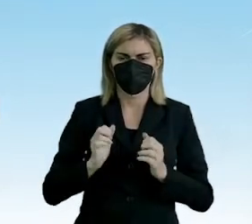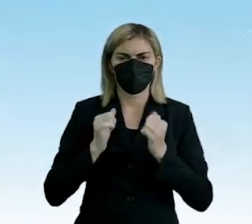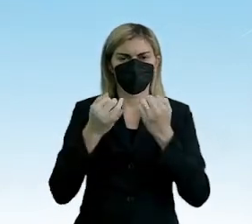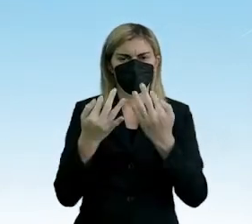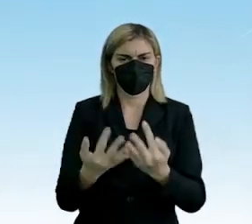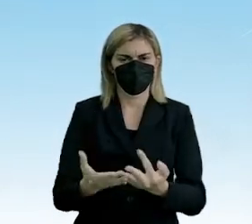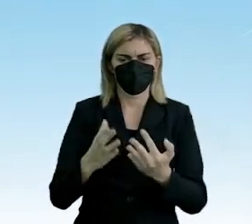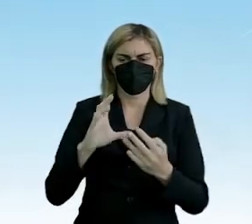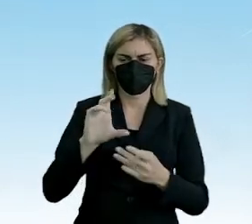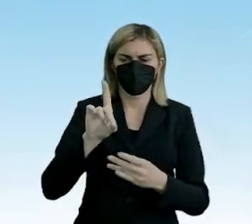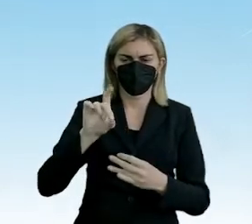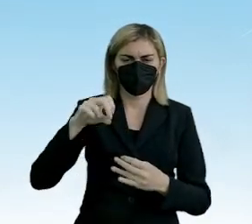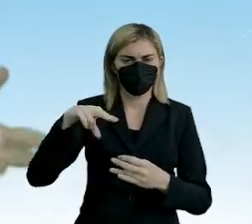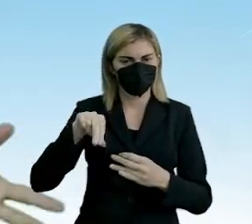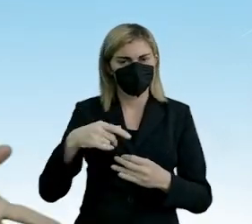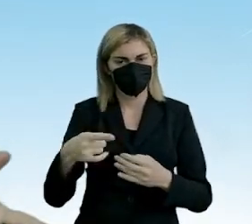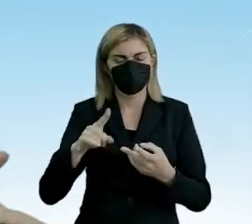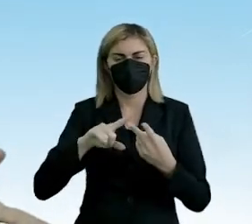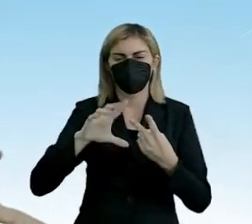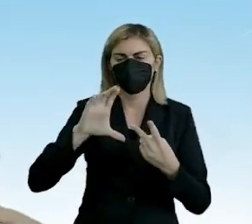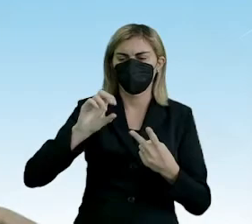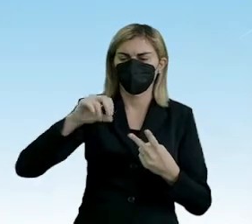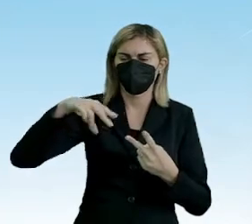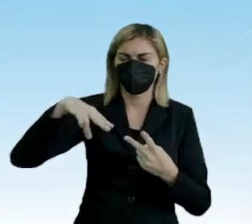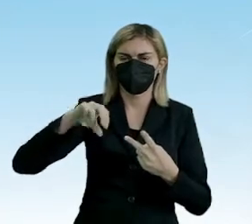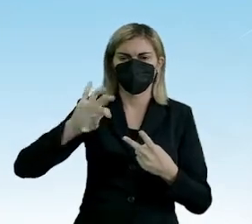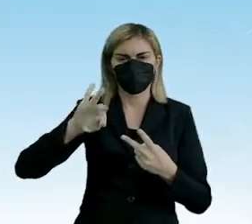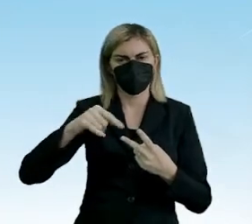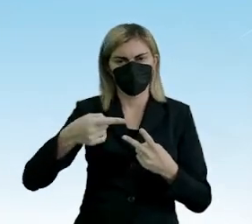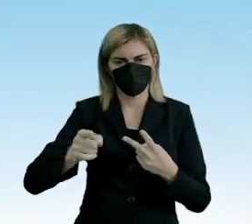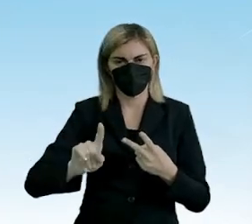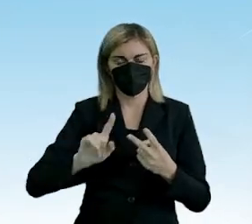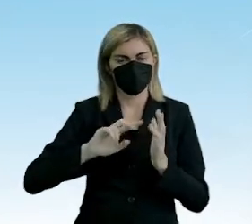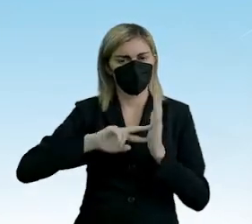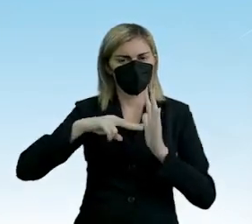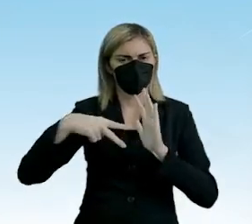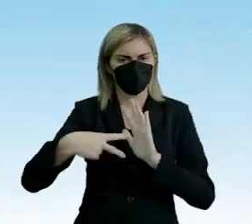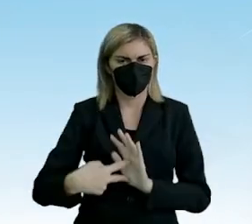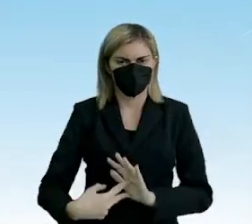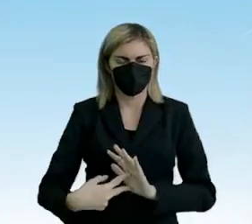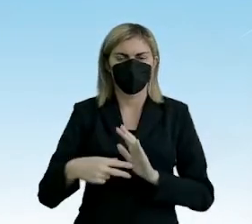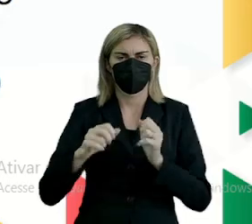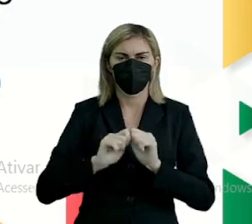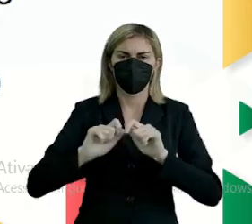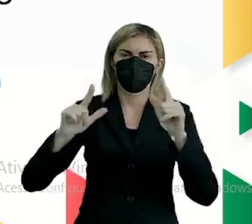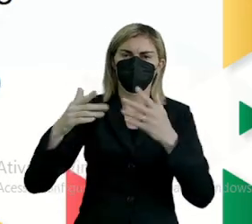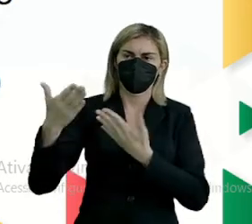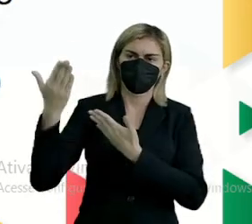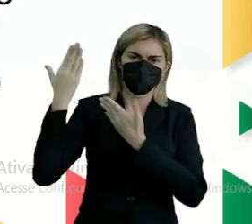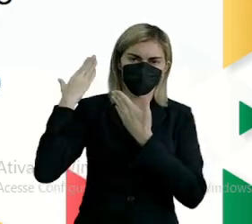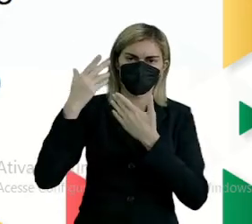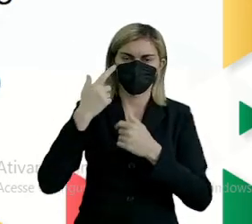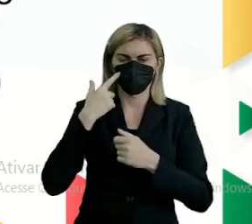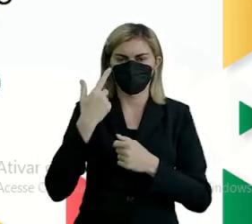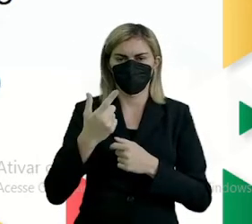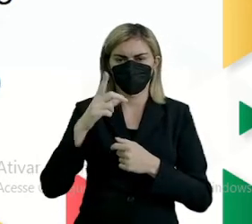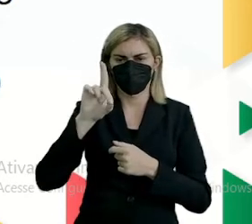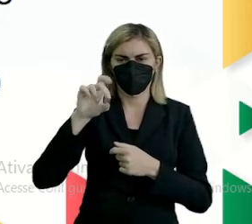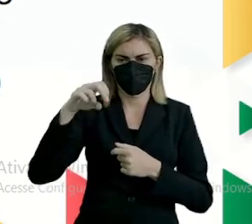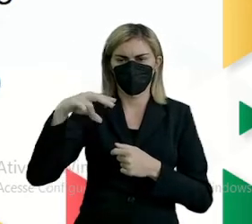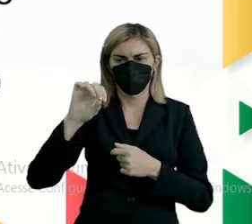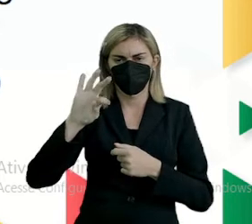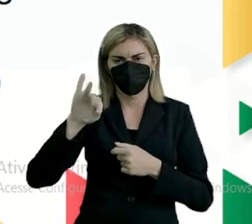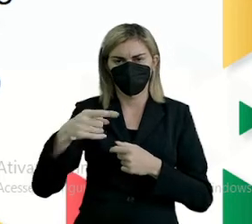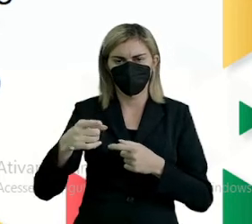denotação e conotação. Para falarmos sobre efeitos de sentido, como há na tela, podemos ver denotar.